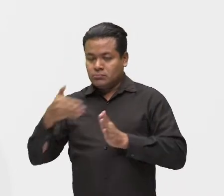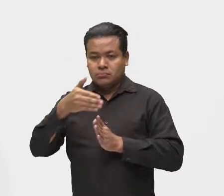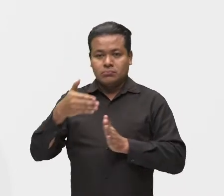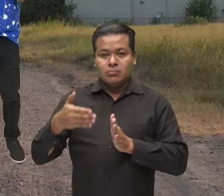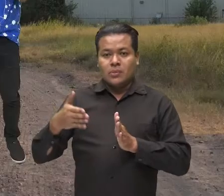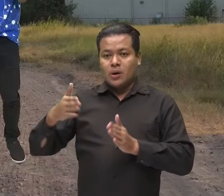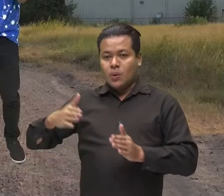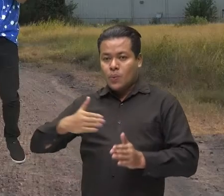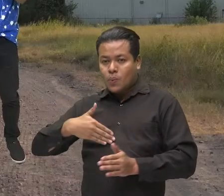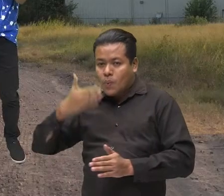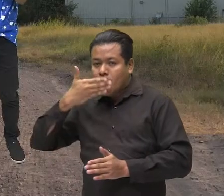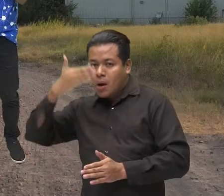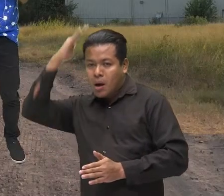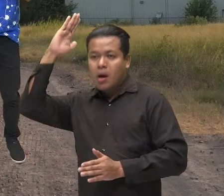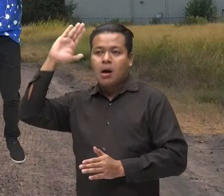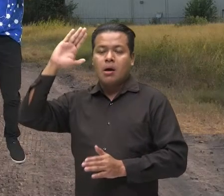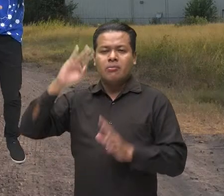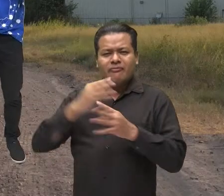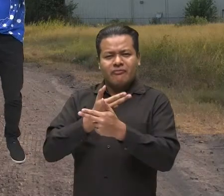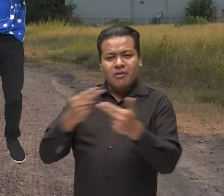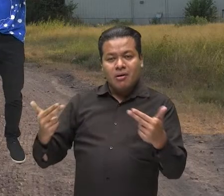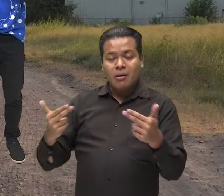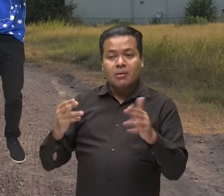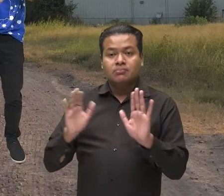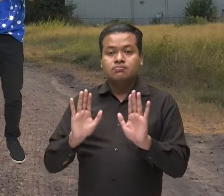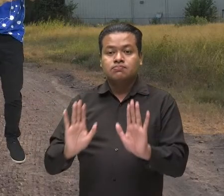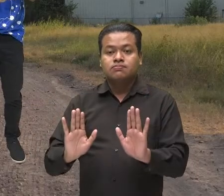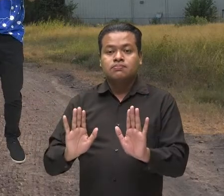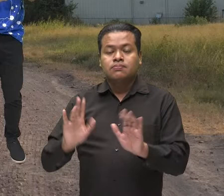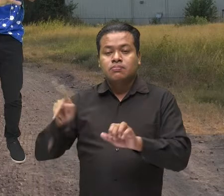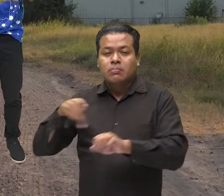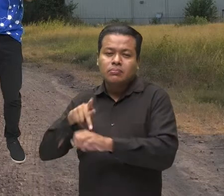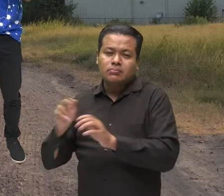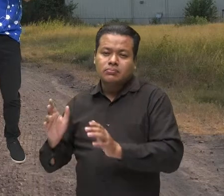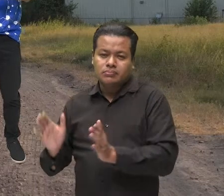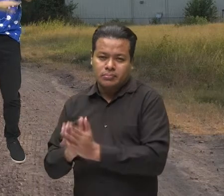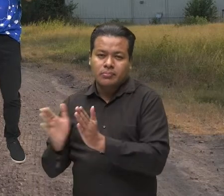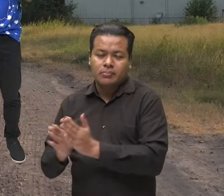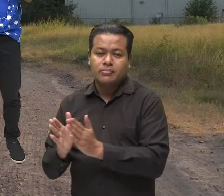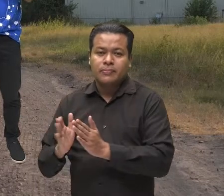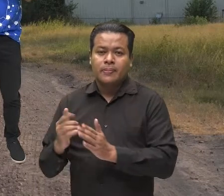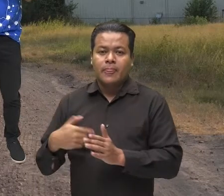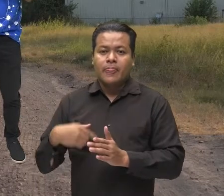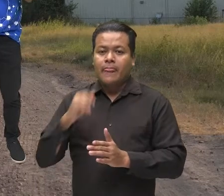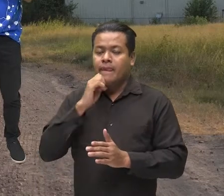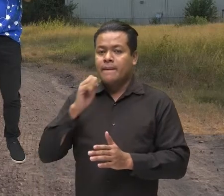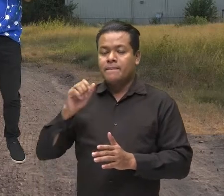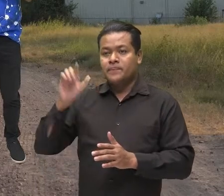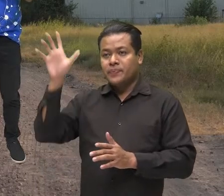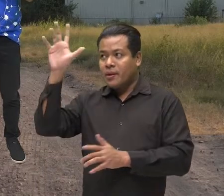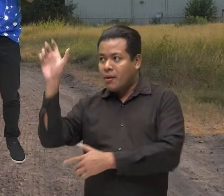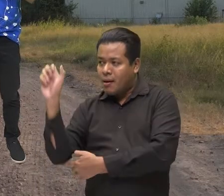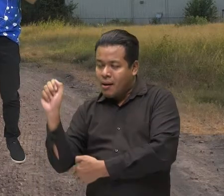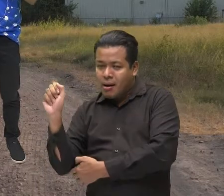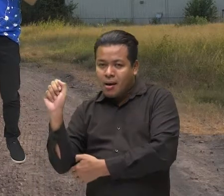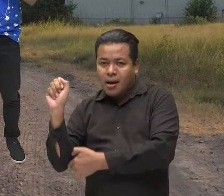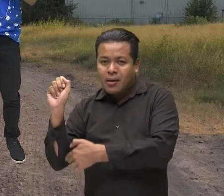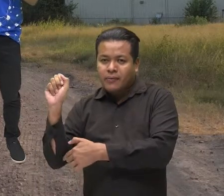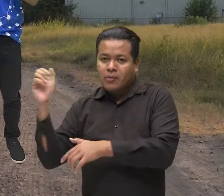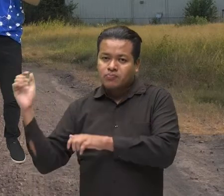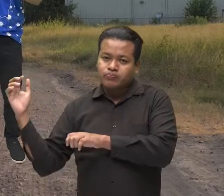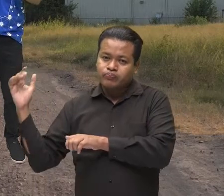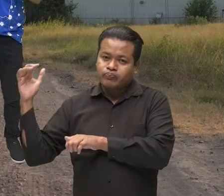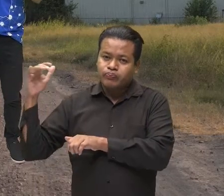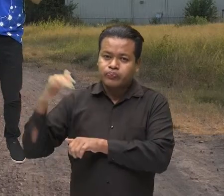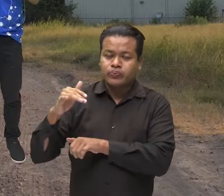Oriente Médio, né, com países mais pobres. Então, essas pessoas vêm tanto do norte da África quanto do Oriente Médio, passam